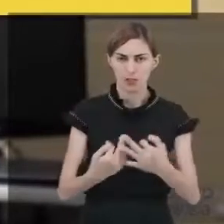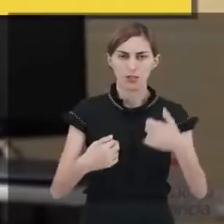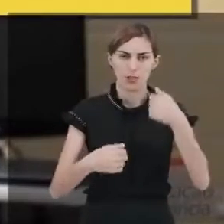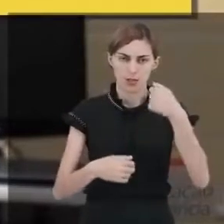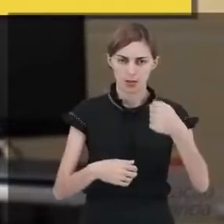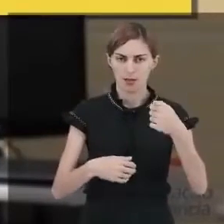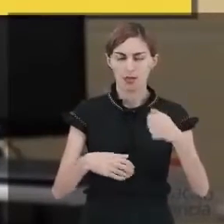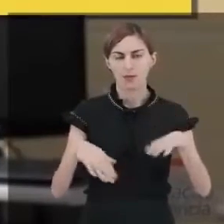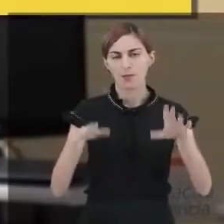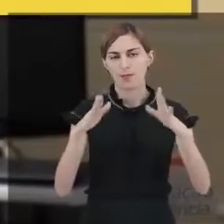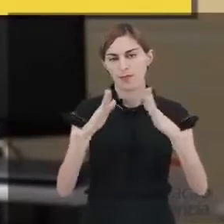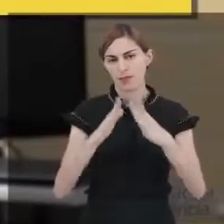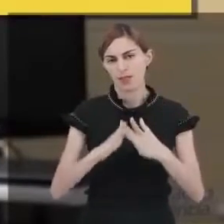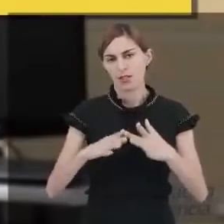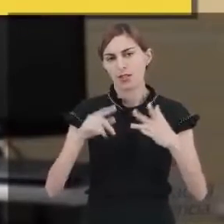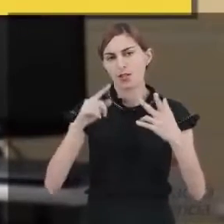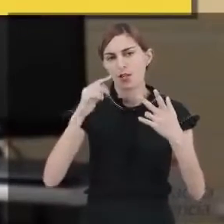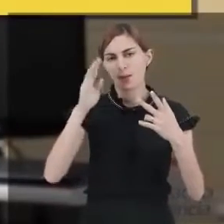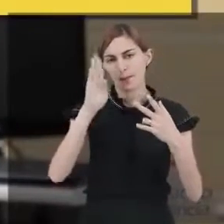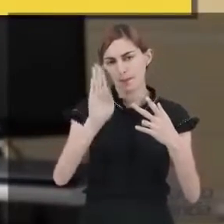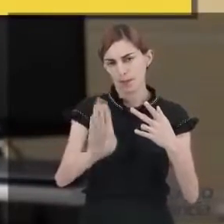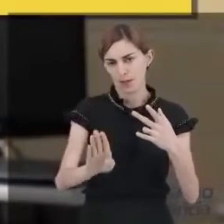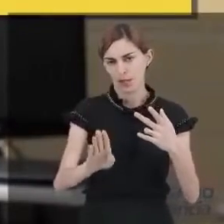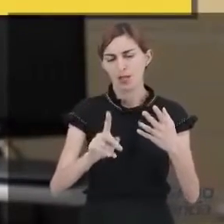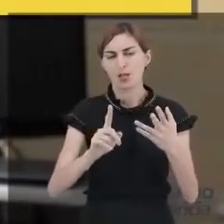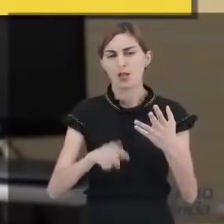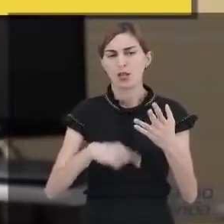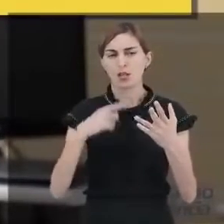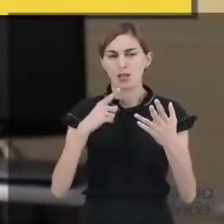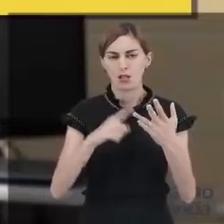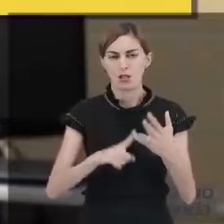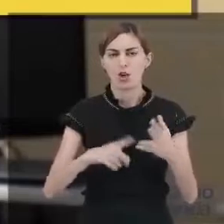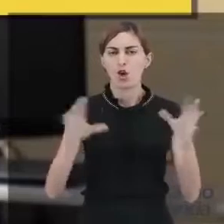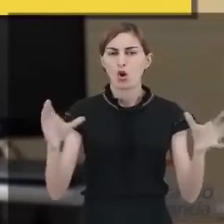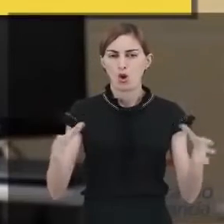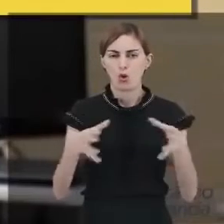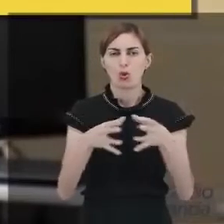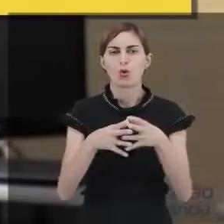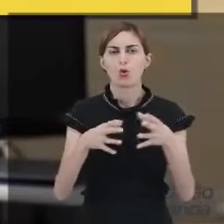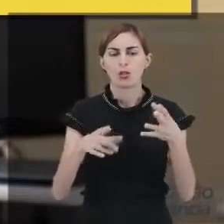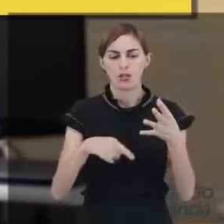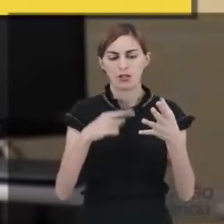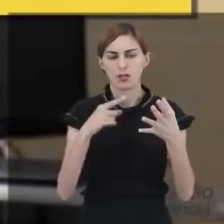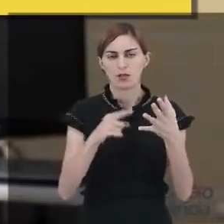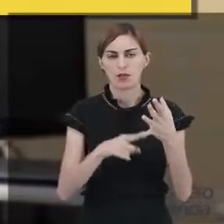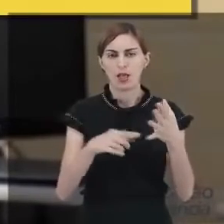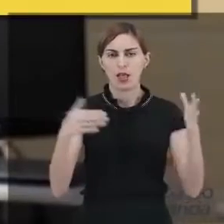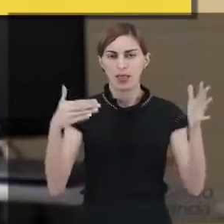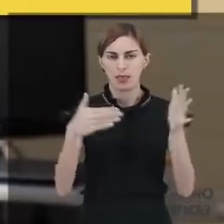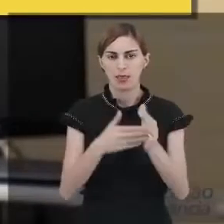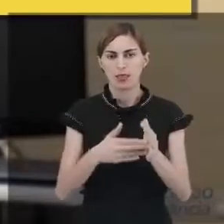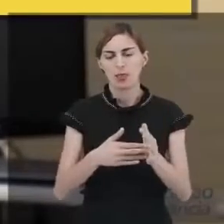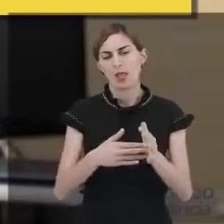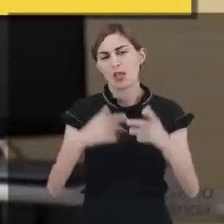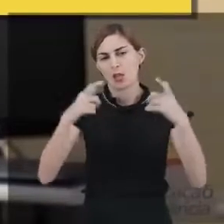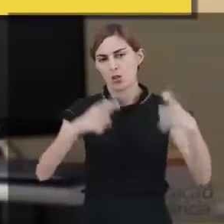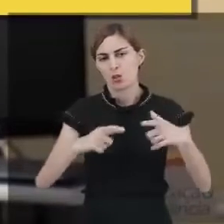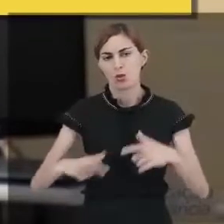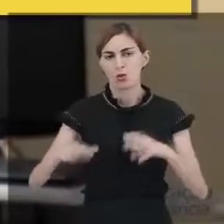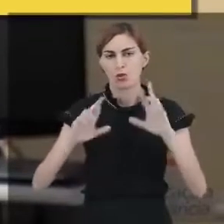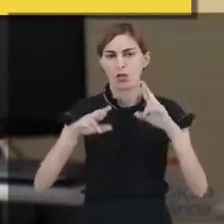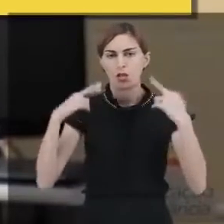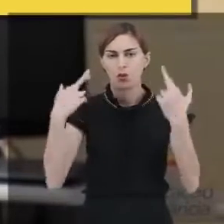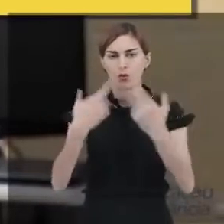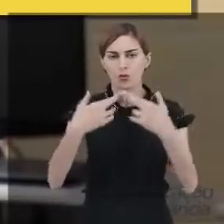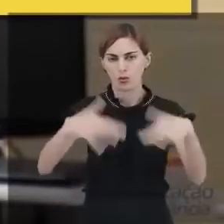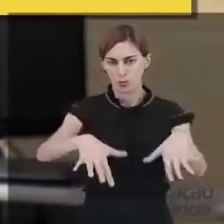residência privada multifamiliares, que é de classe B, as residências coletivas, que é de classe C, e até chegar a locais de reunião de